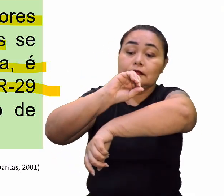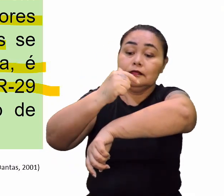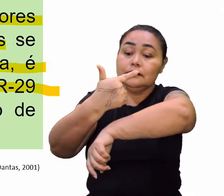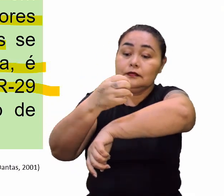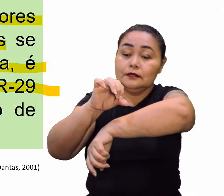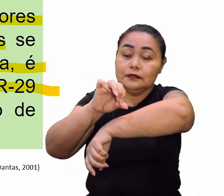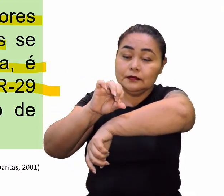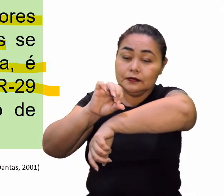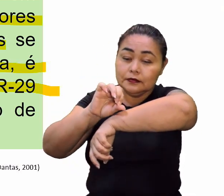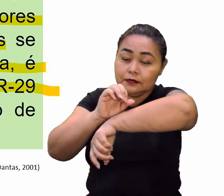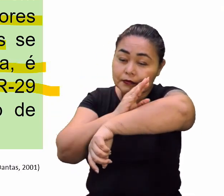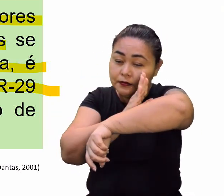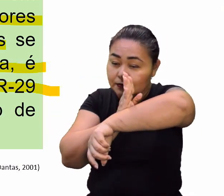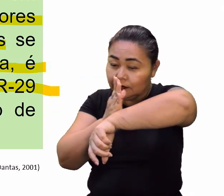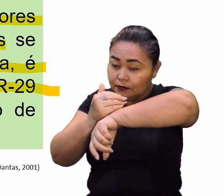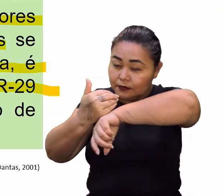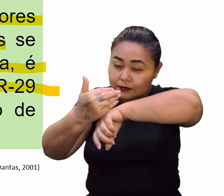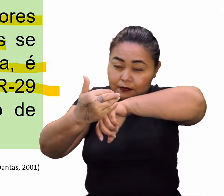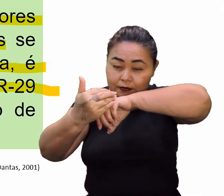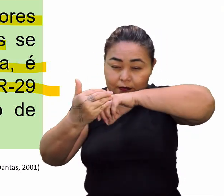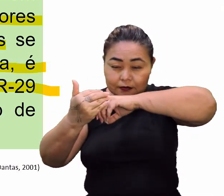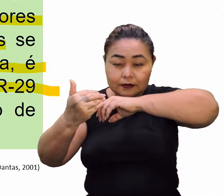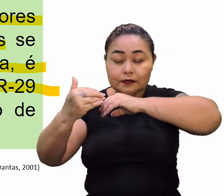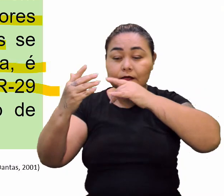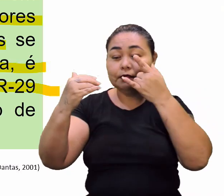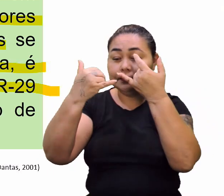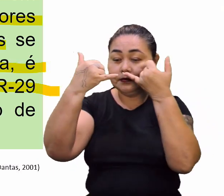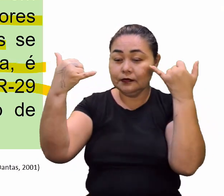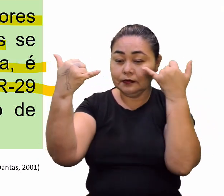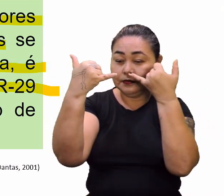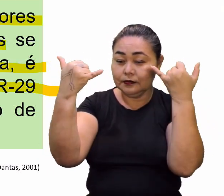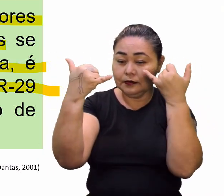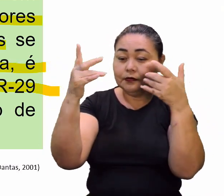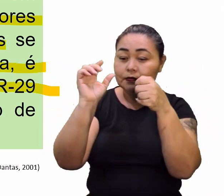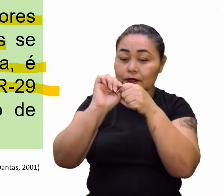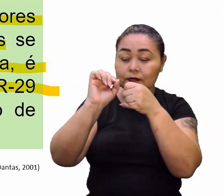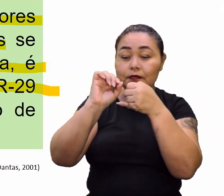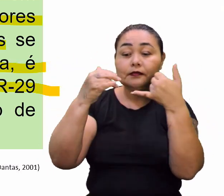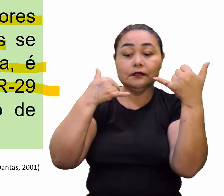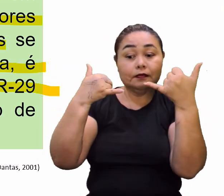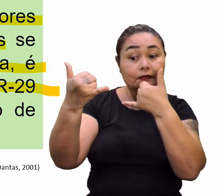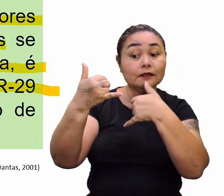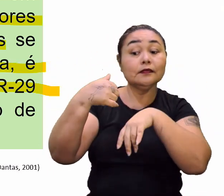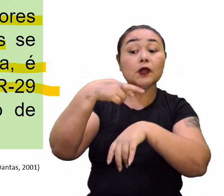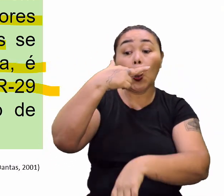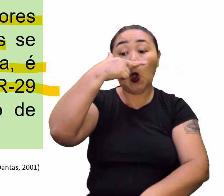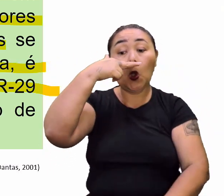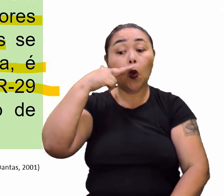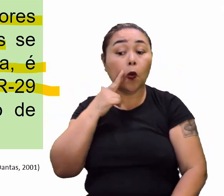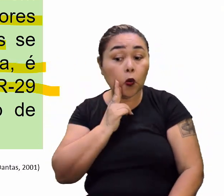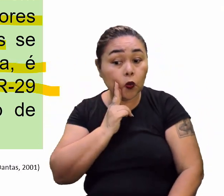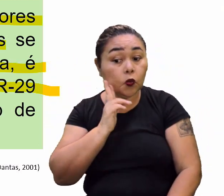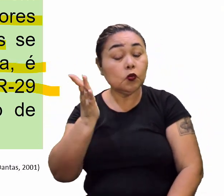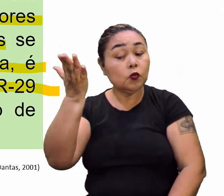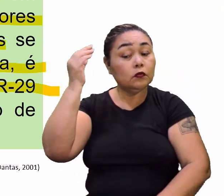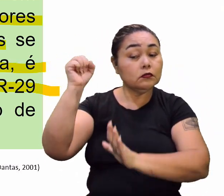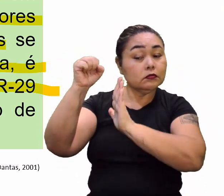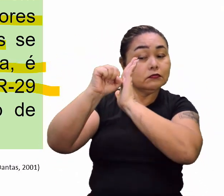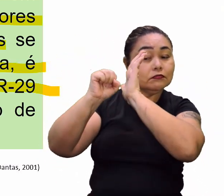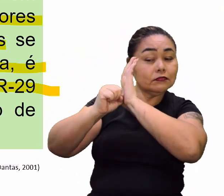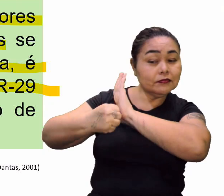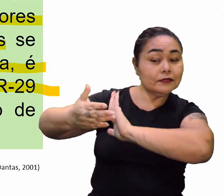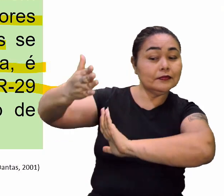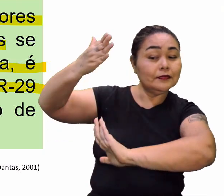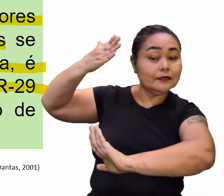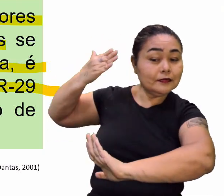vai fazer percorrer ali a linha telegráfica. Muito bem. De Rondon. Exatamente. Lá no século passado. Exatamente.